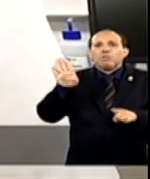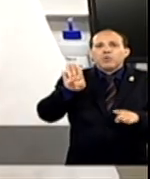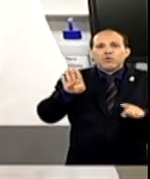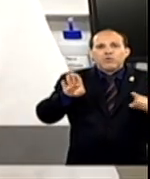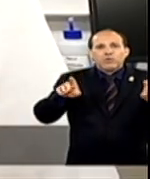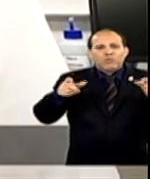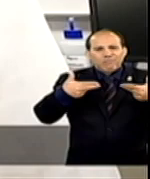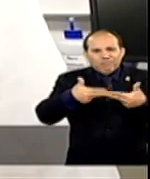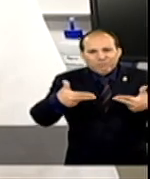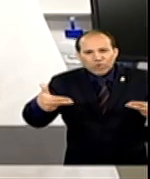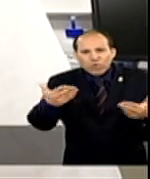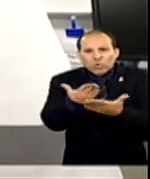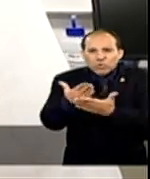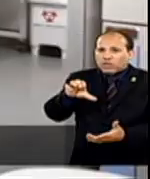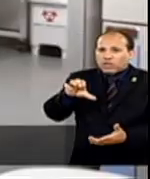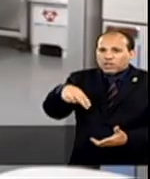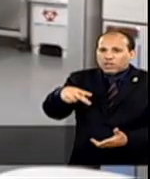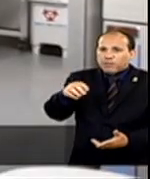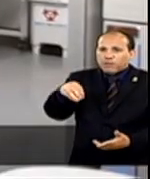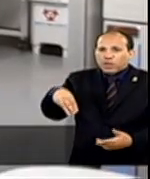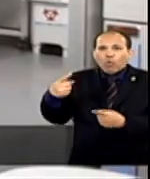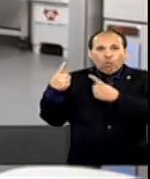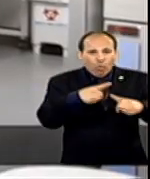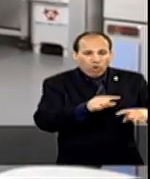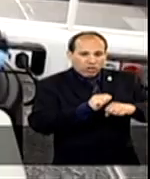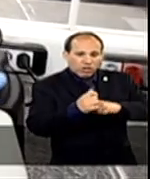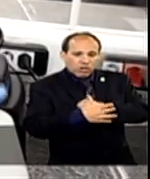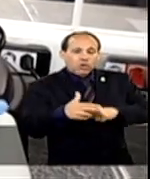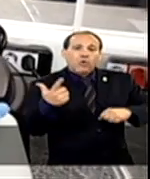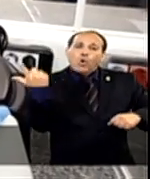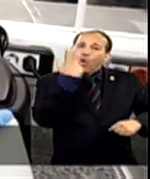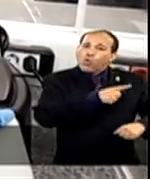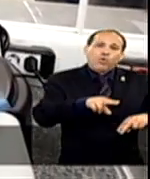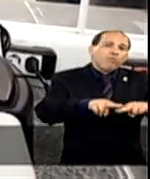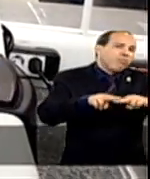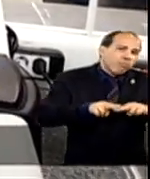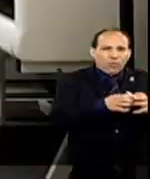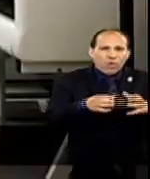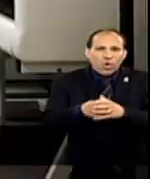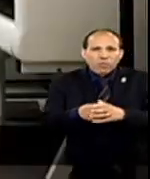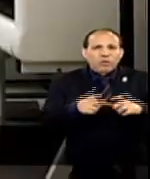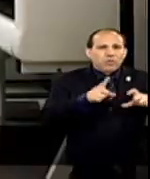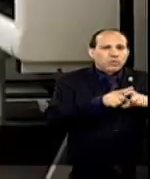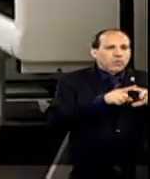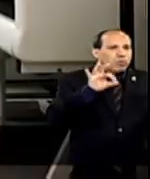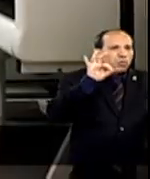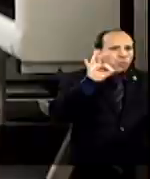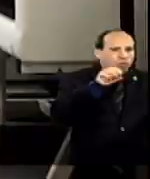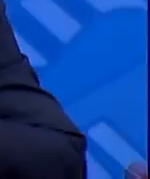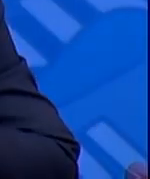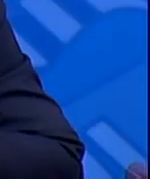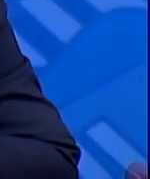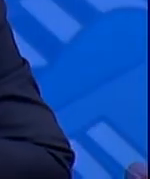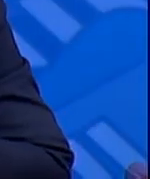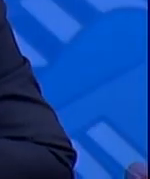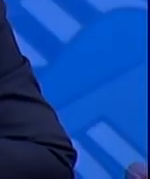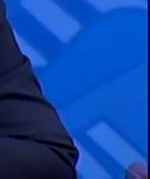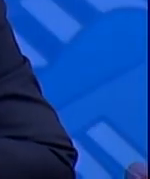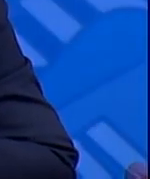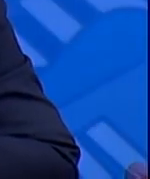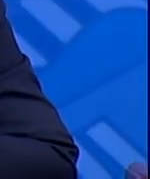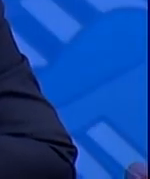testes clínicos serão testados nos pacientes sem que nem eles e nem eu fico saibam qual remédio está sendo utilizado o